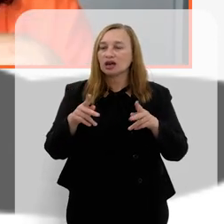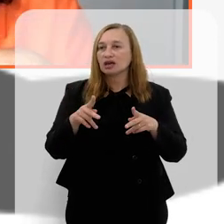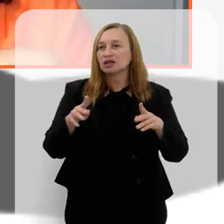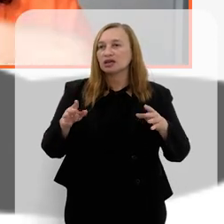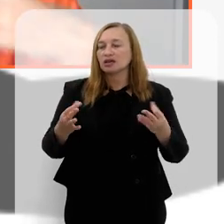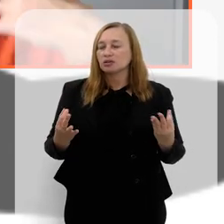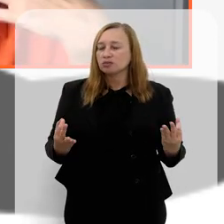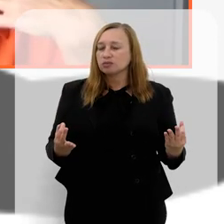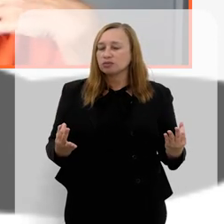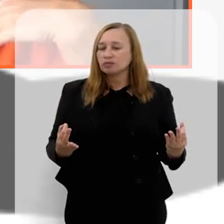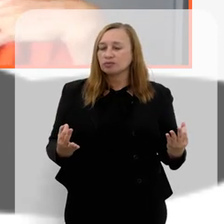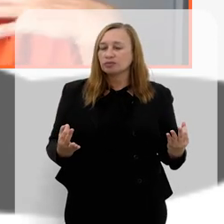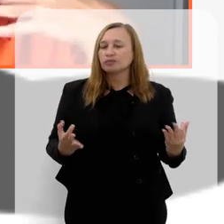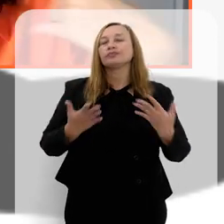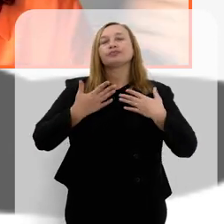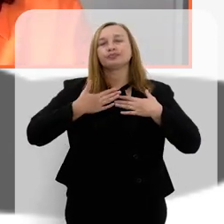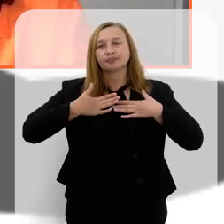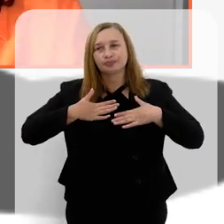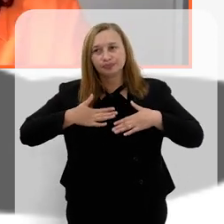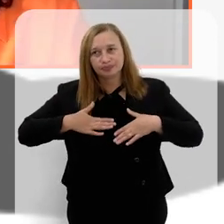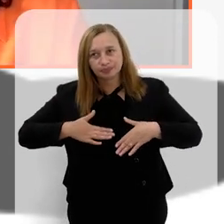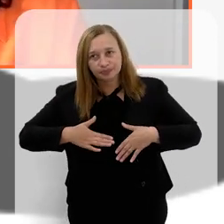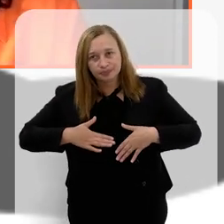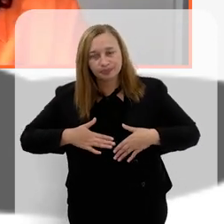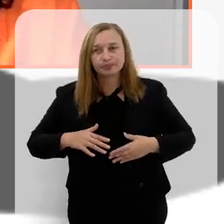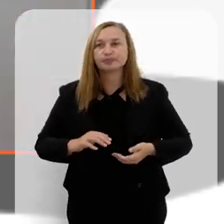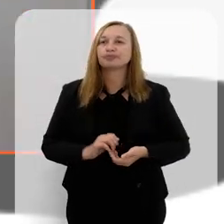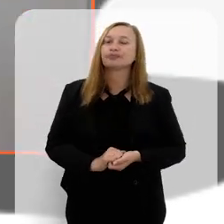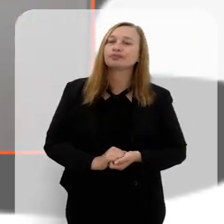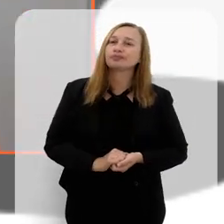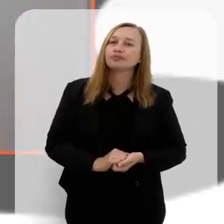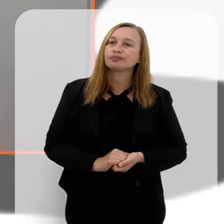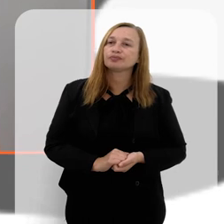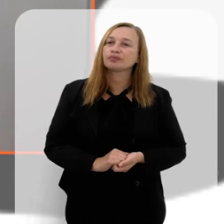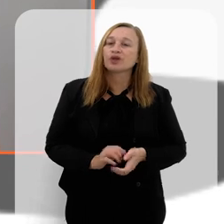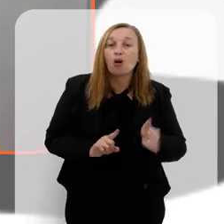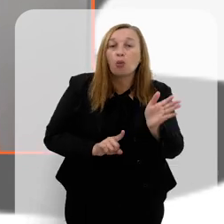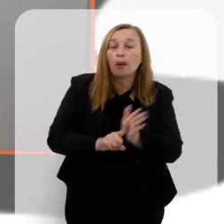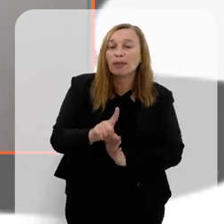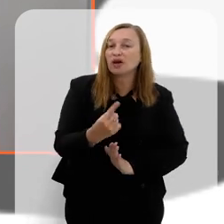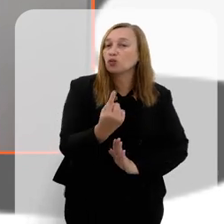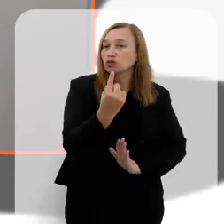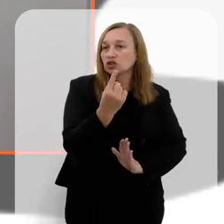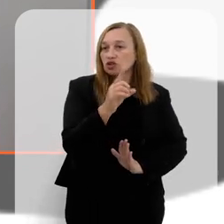para dentro, ficarem mais tranquilas, mais reflexivas. E faz